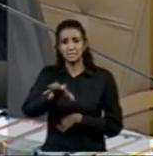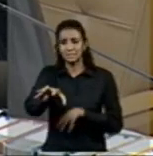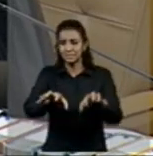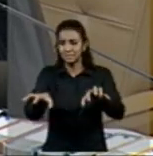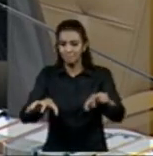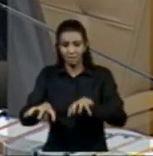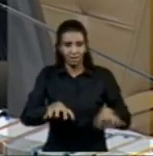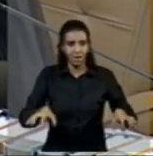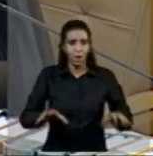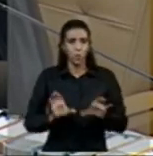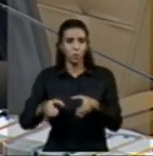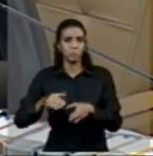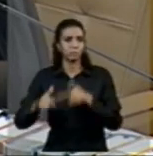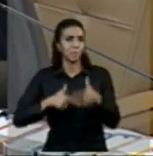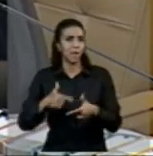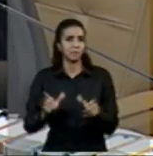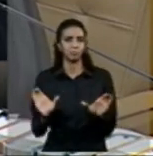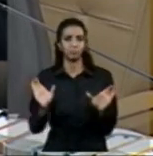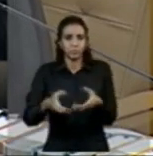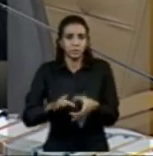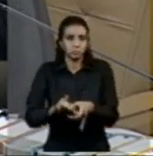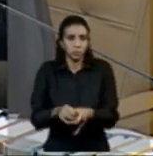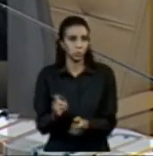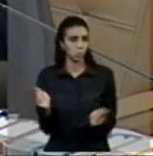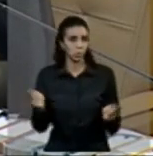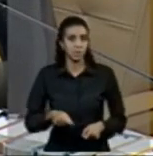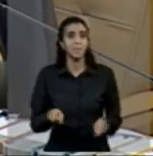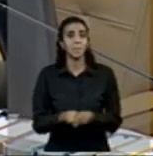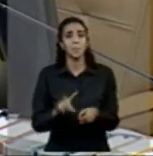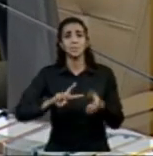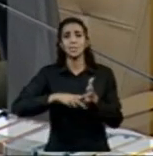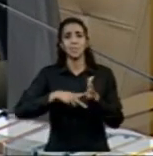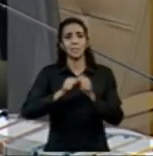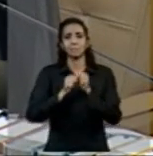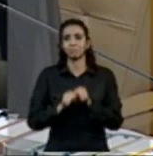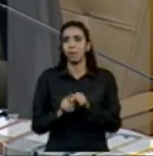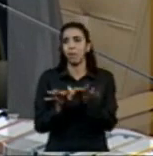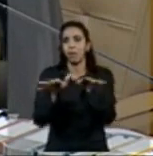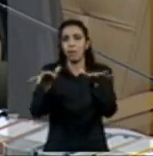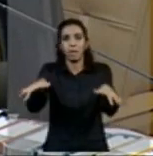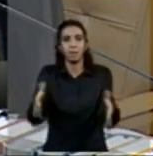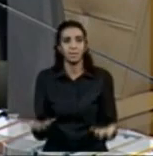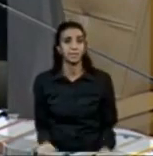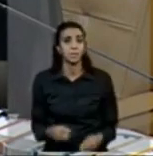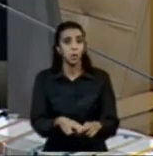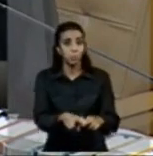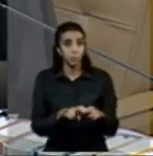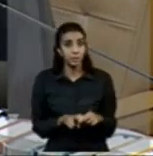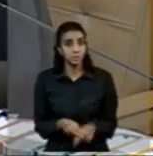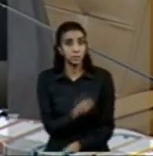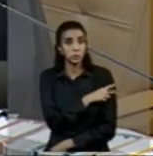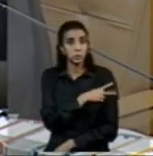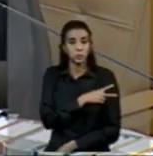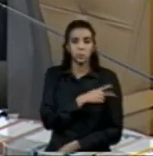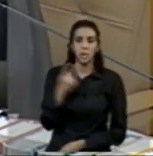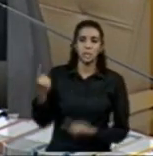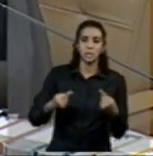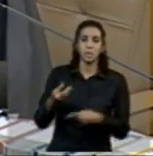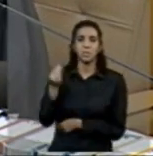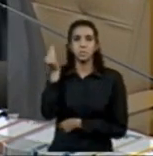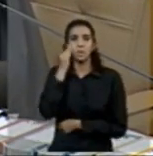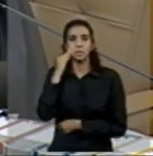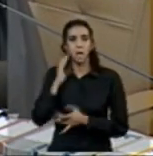classe trabalhadora e para a pulverização dos sindicatos, e está no centro da disputa do patronato pela sua